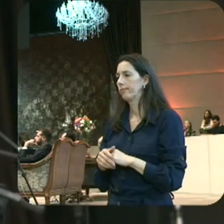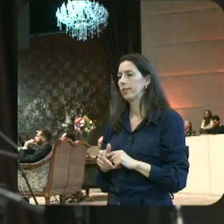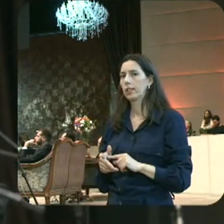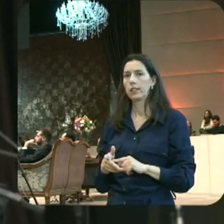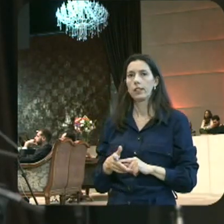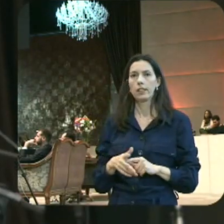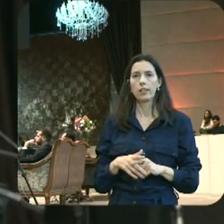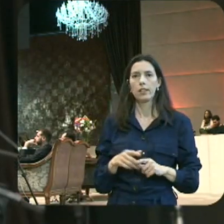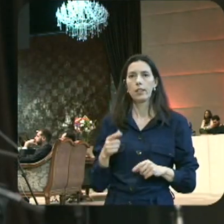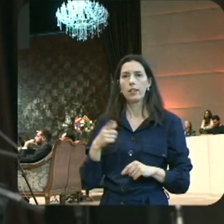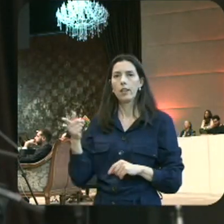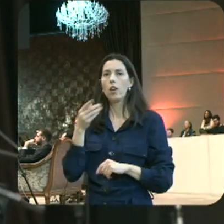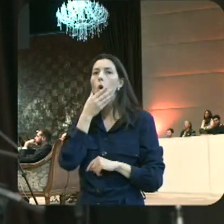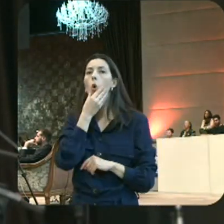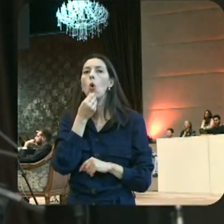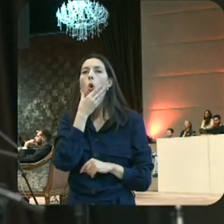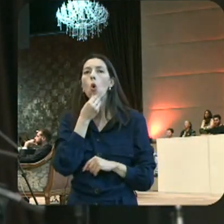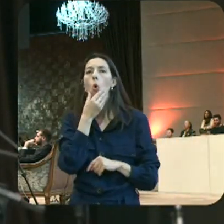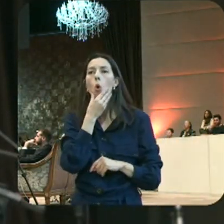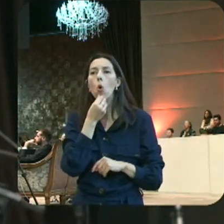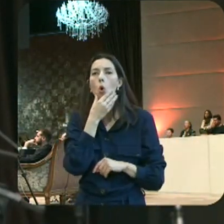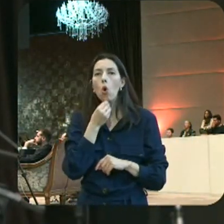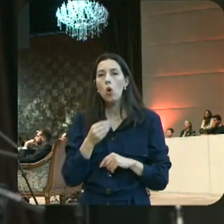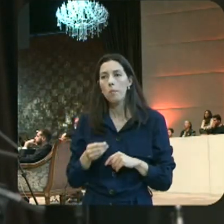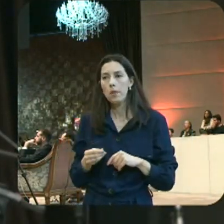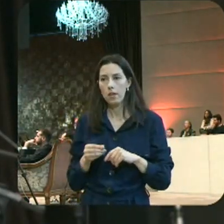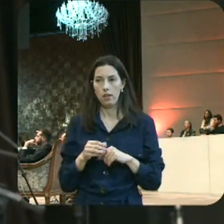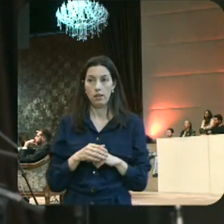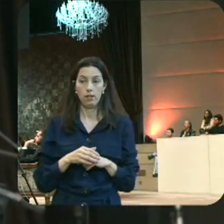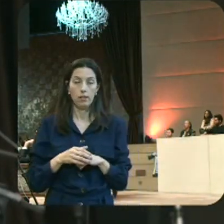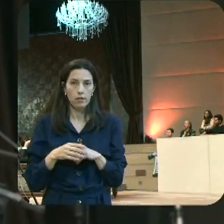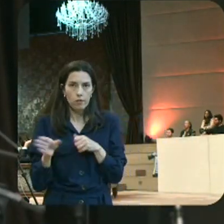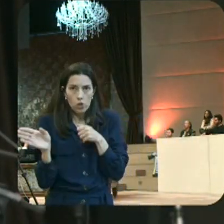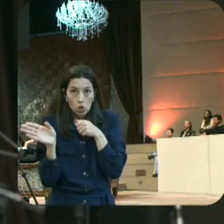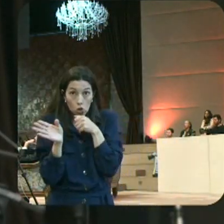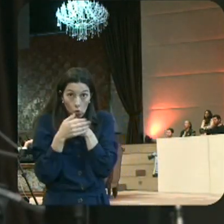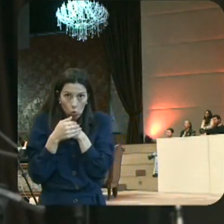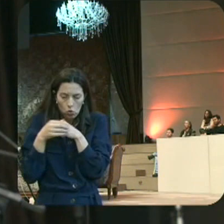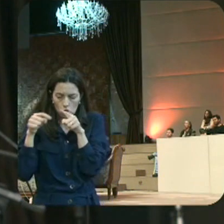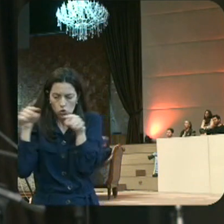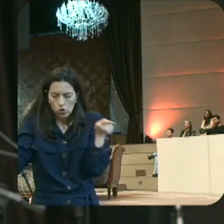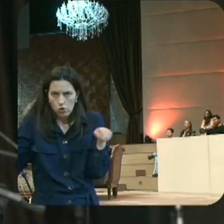O homem estava em casa, ficou escondido no quarto e mandou uma mulher atender a porta.